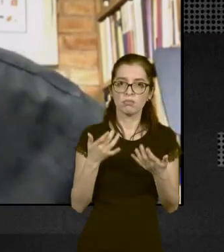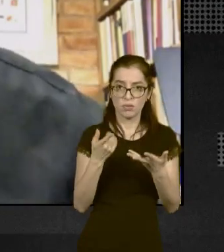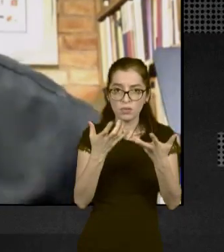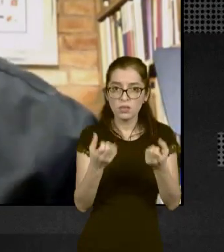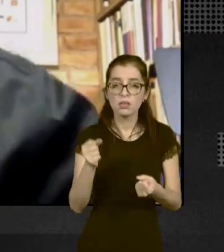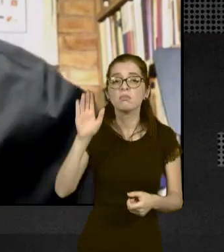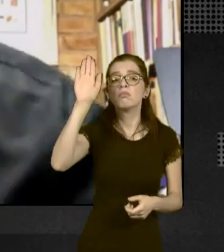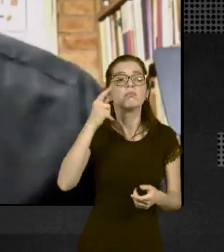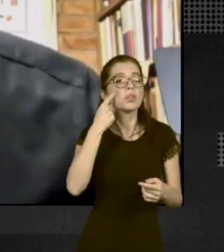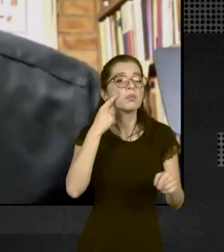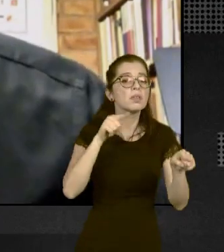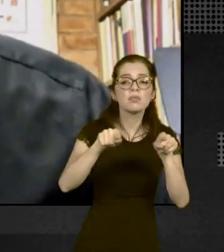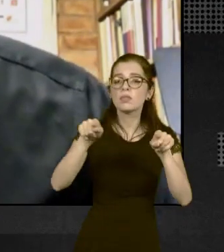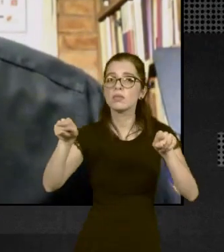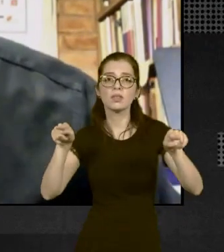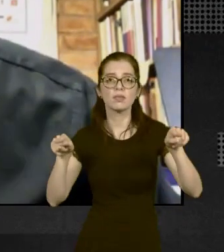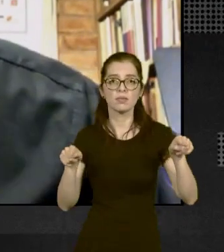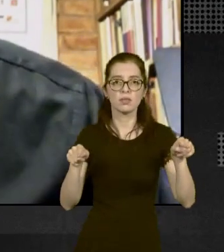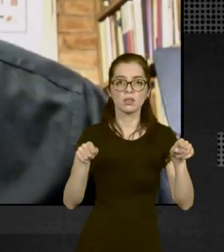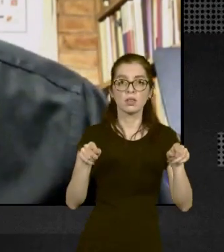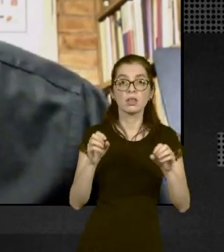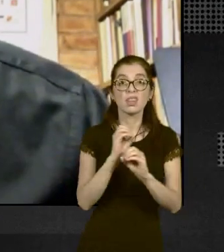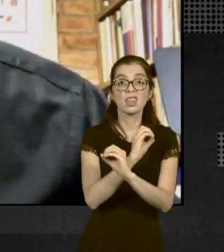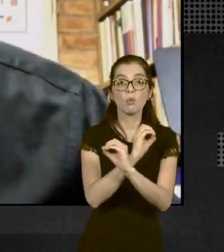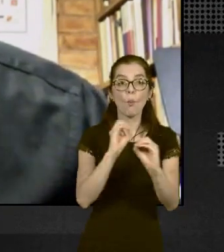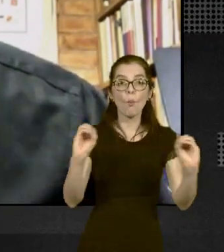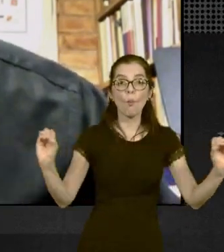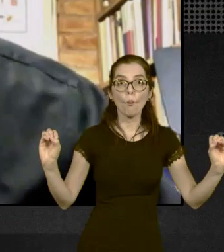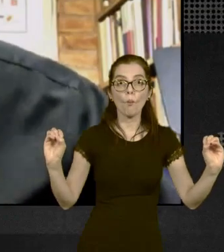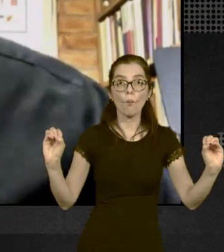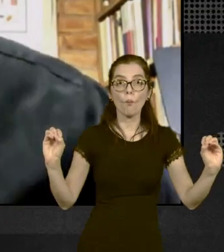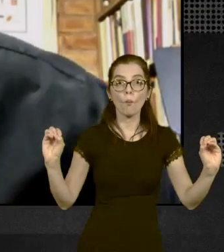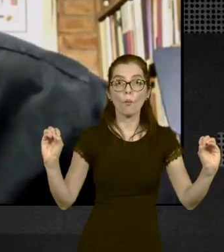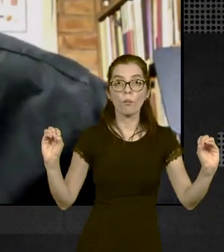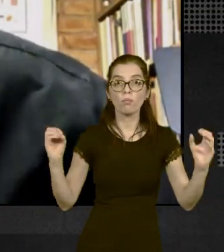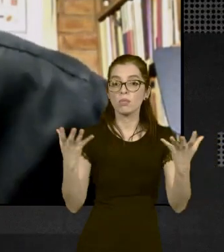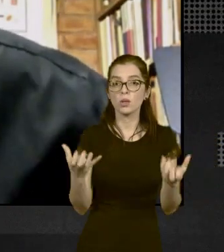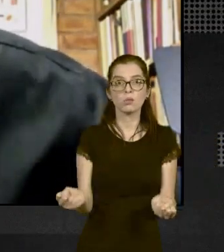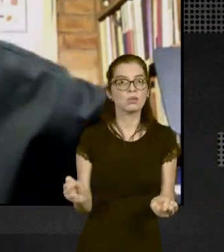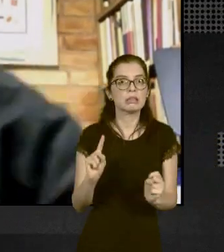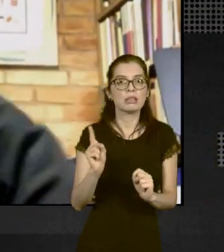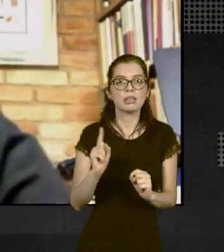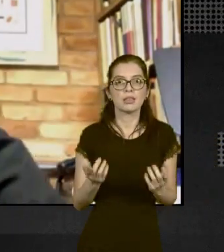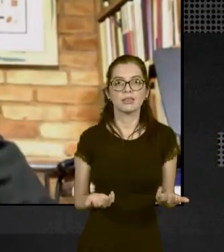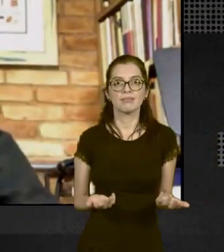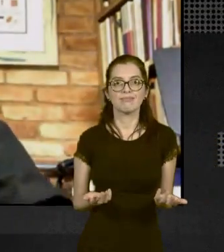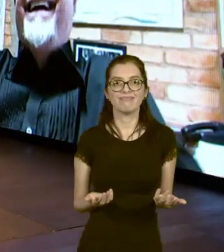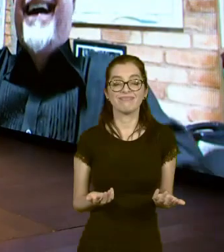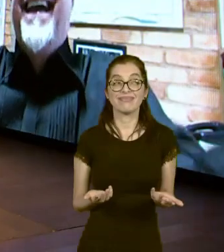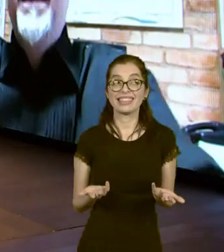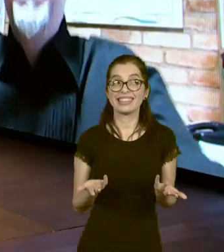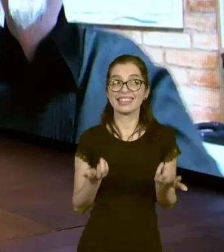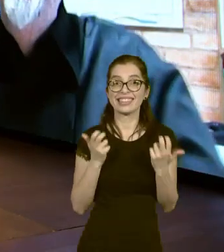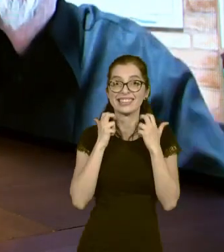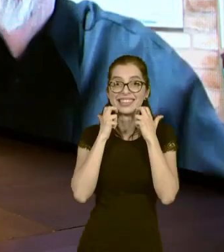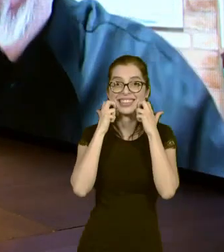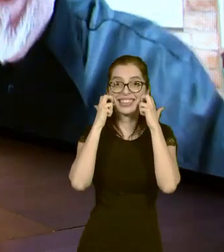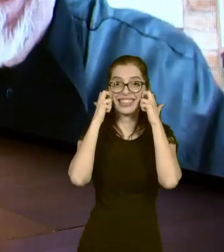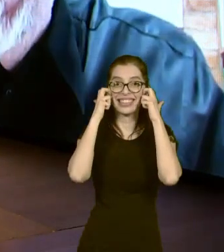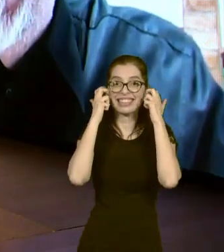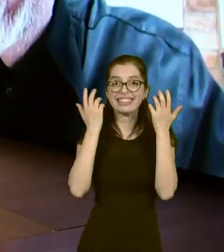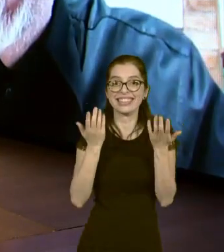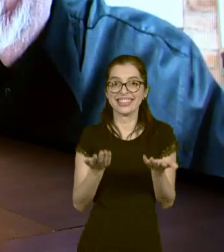peça dele. Então, eu gostaria de que vocês fizessem aí, pensassem bem, vocês poderiam fazer a peça